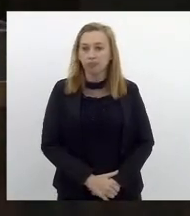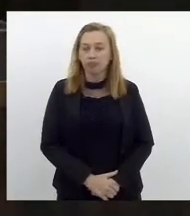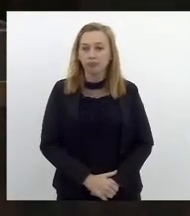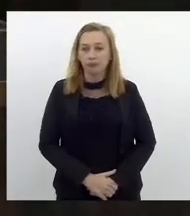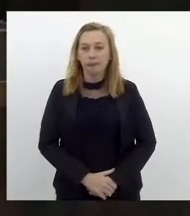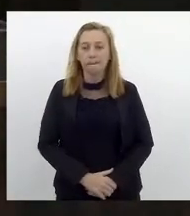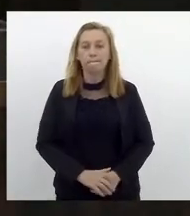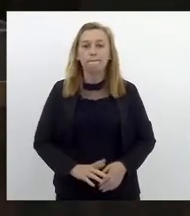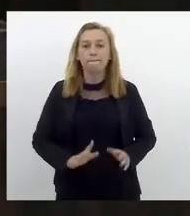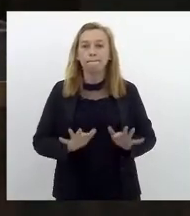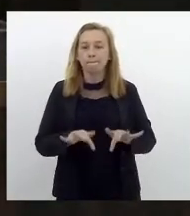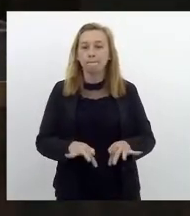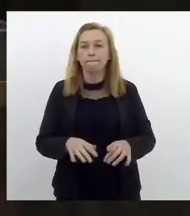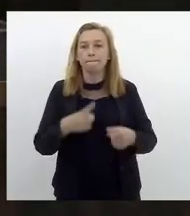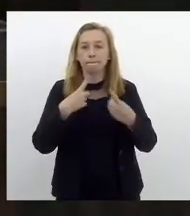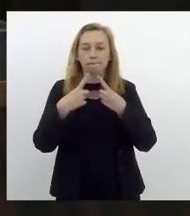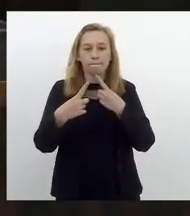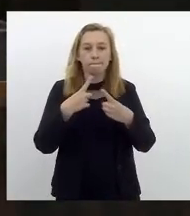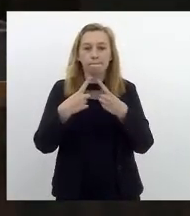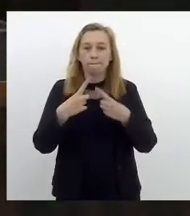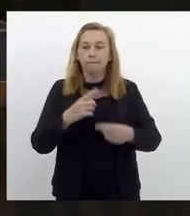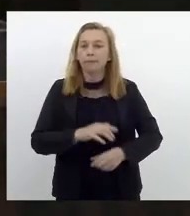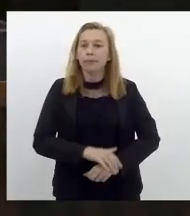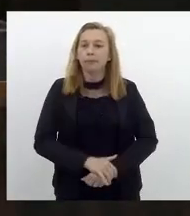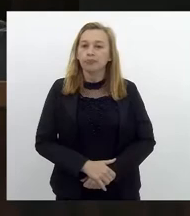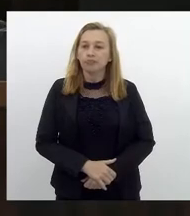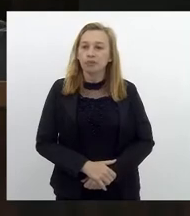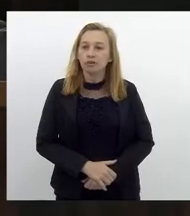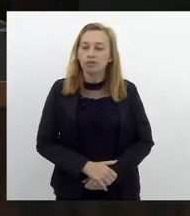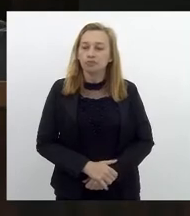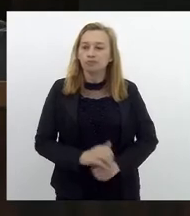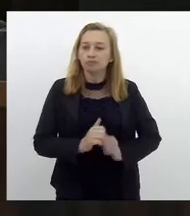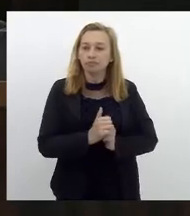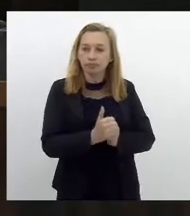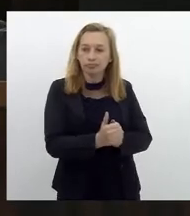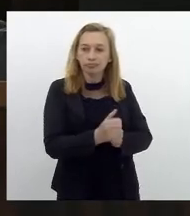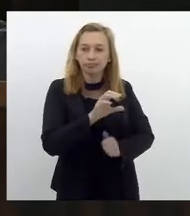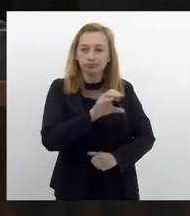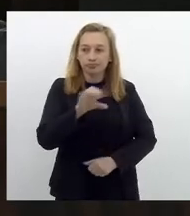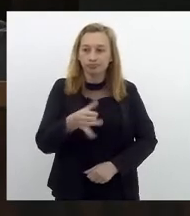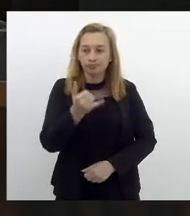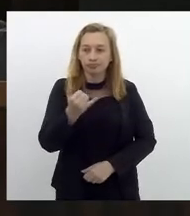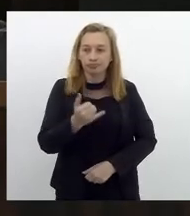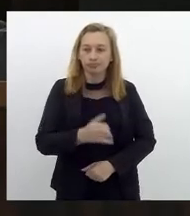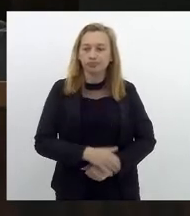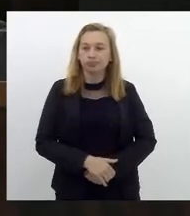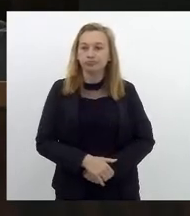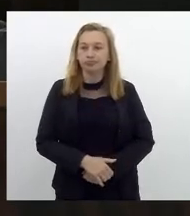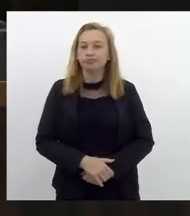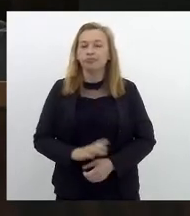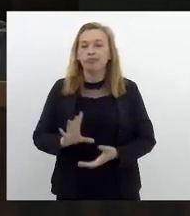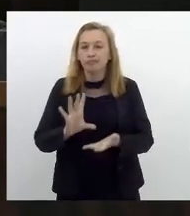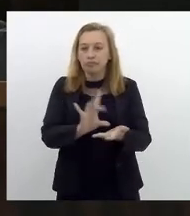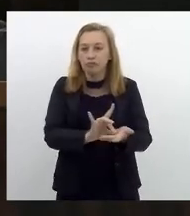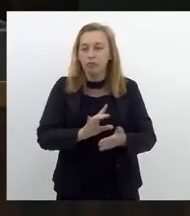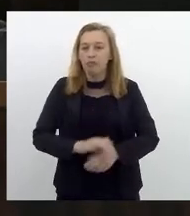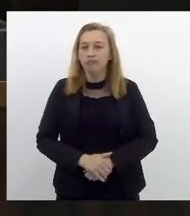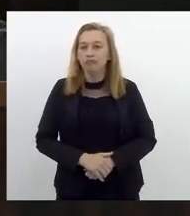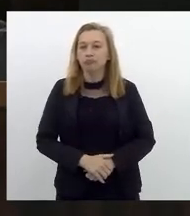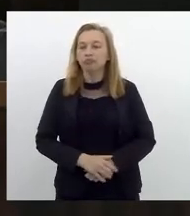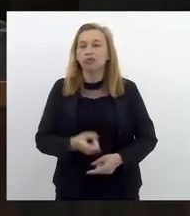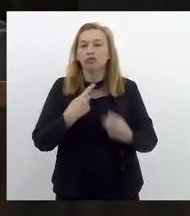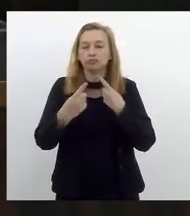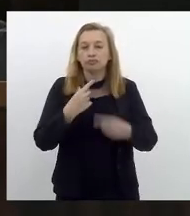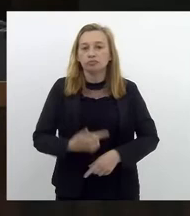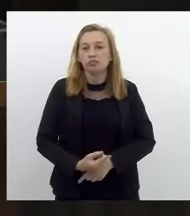Encerrado o debate, o parecer será encaminhado à CCJ para a devida anexação. Em regime de